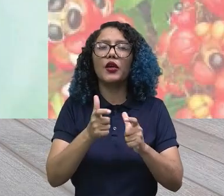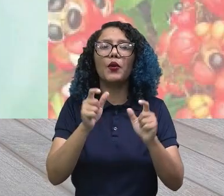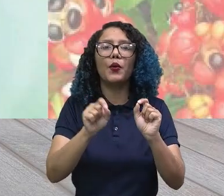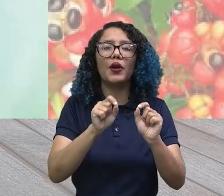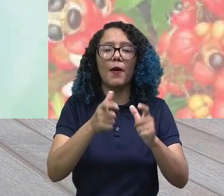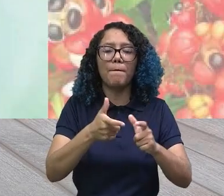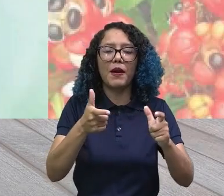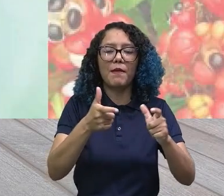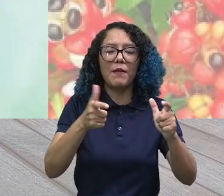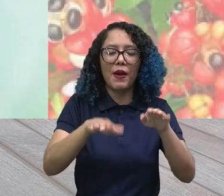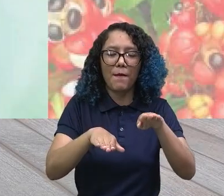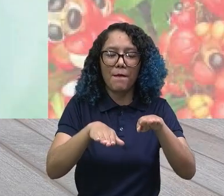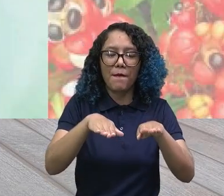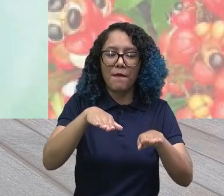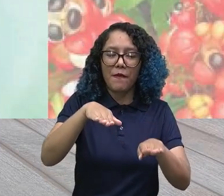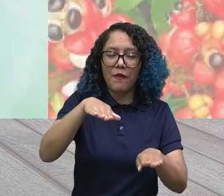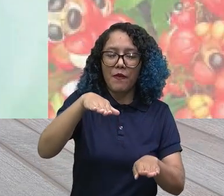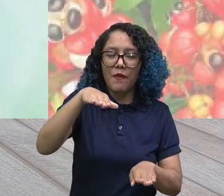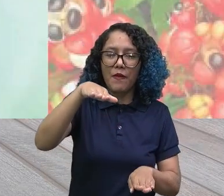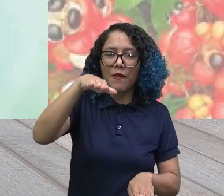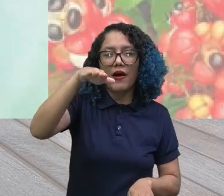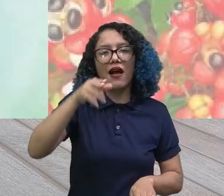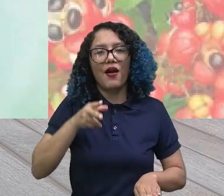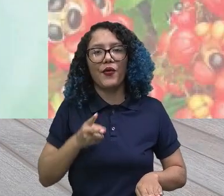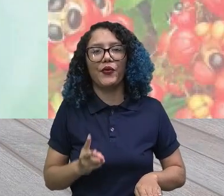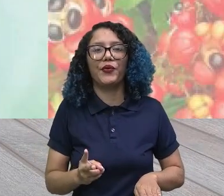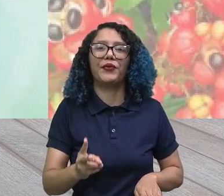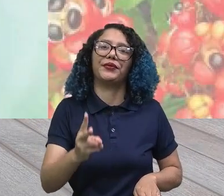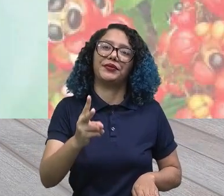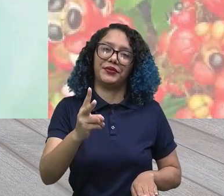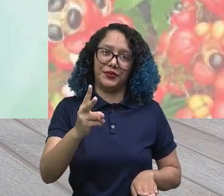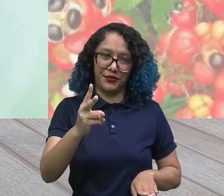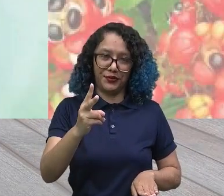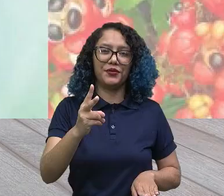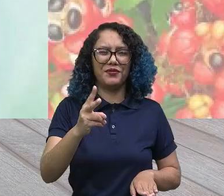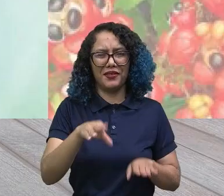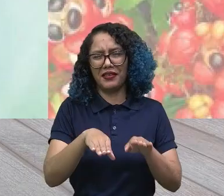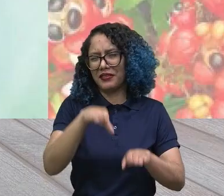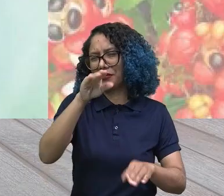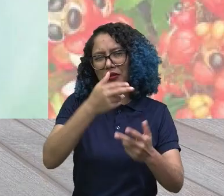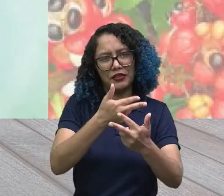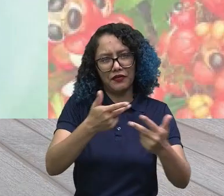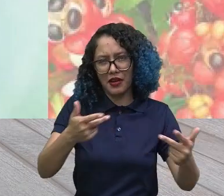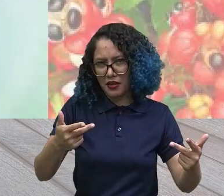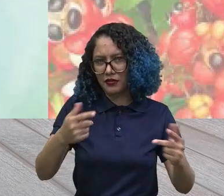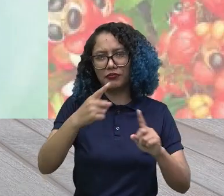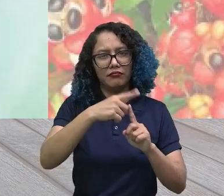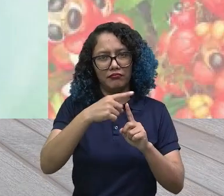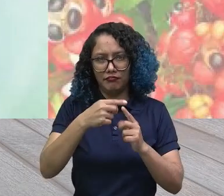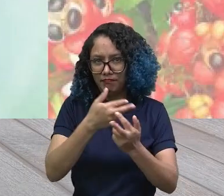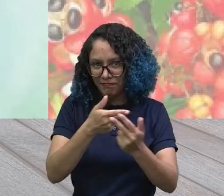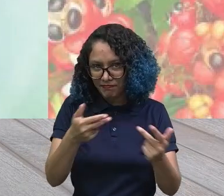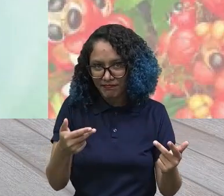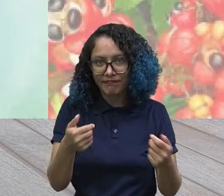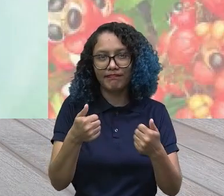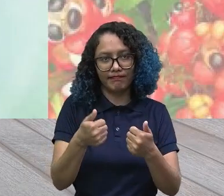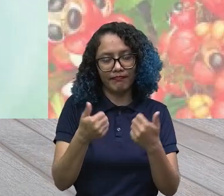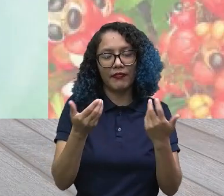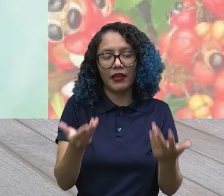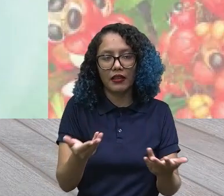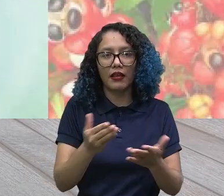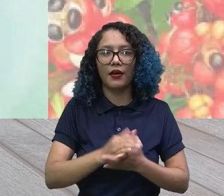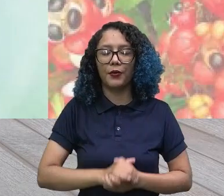essas desigualdades sociais, né, as desigualdades de um modo geral. Tá certo? Então, a gente observa